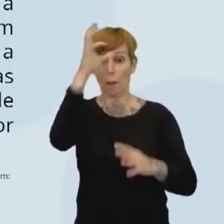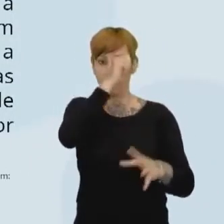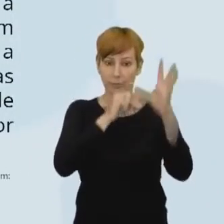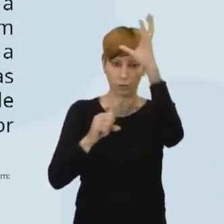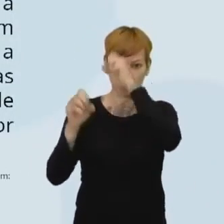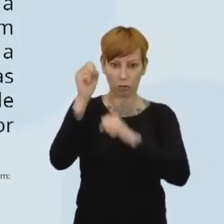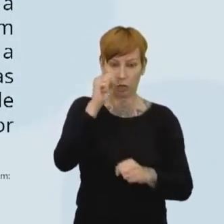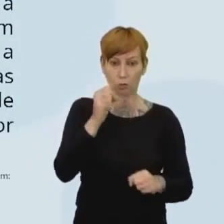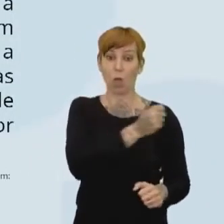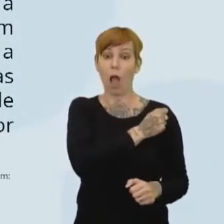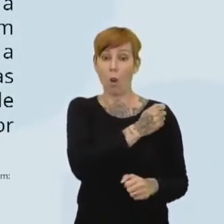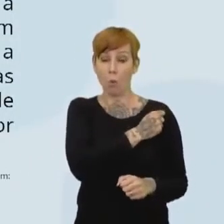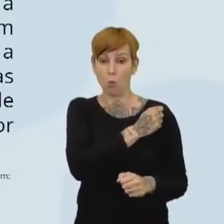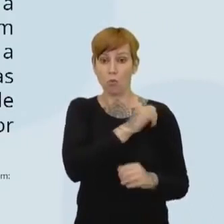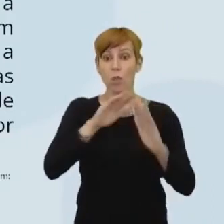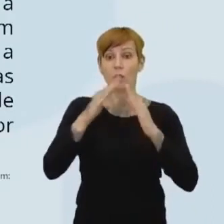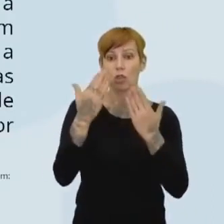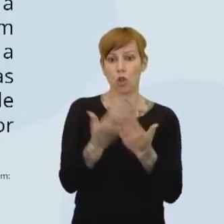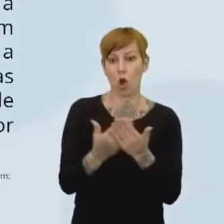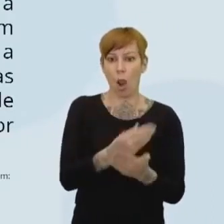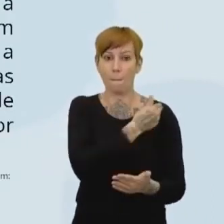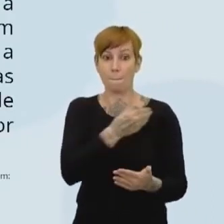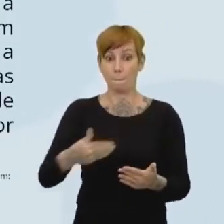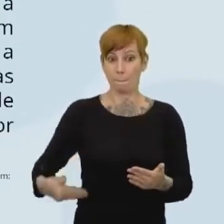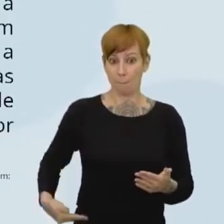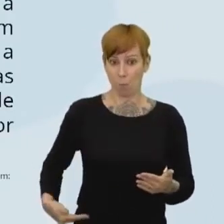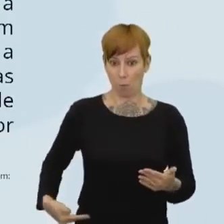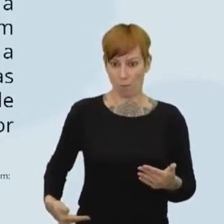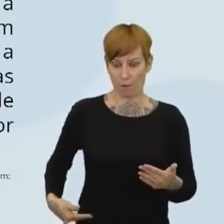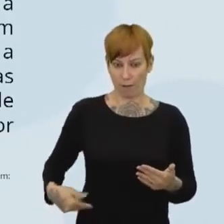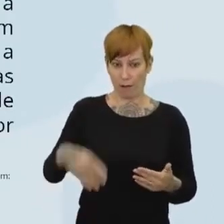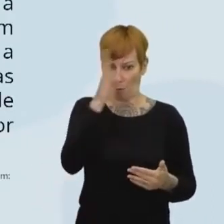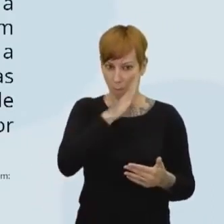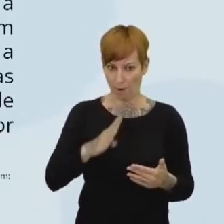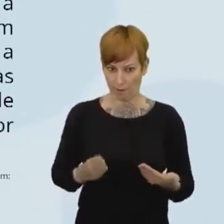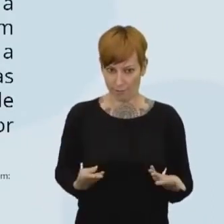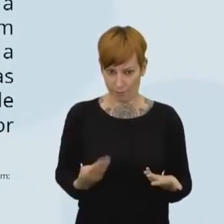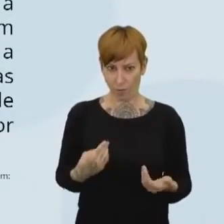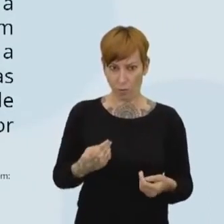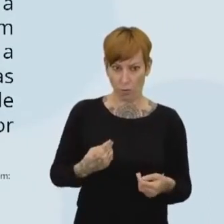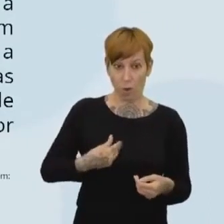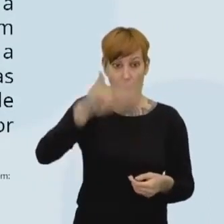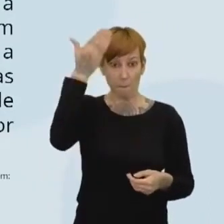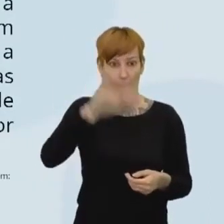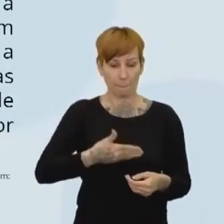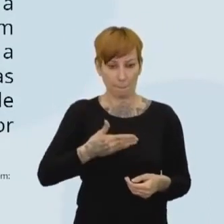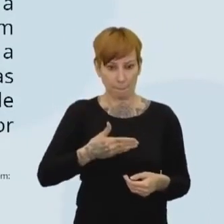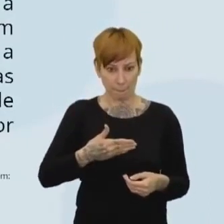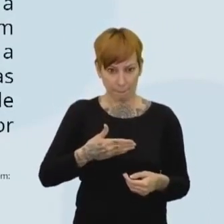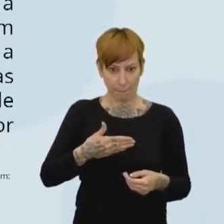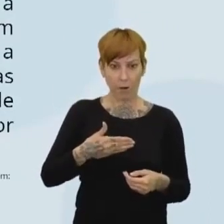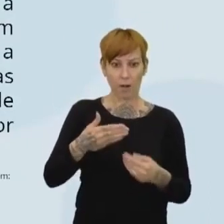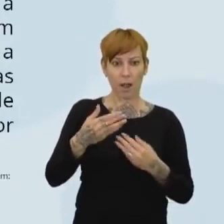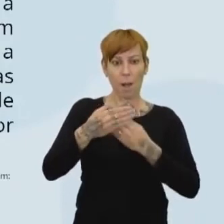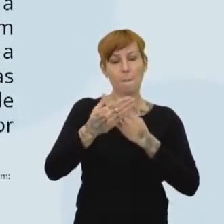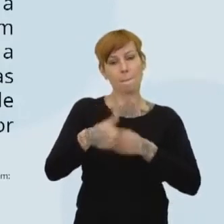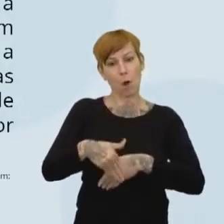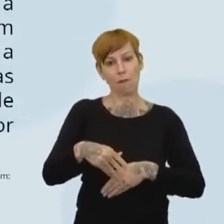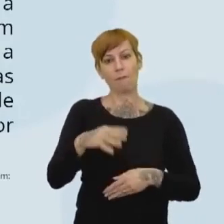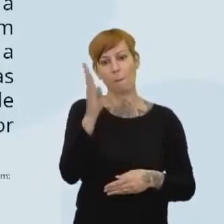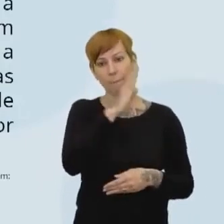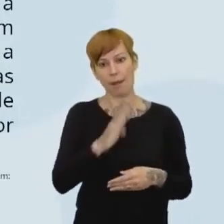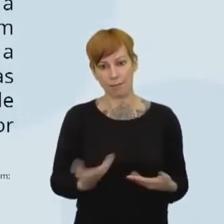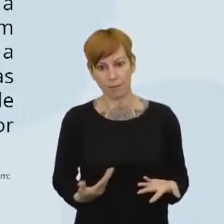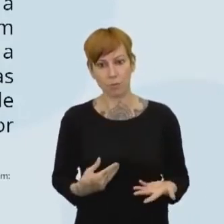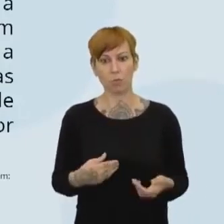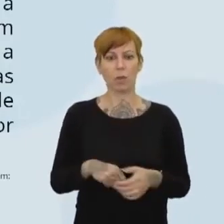Públicas Brasileiras, Evidências da Prova Brasil 2007 a 2013, publicado pela Agência da ONU. A análise